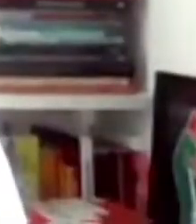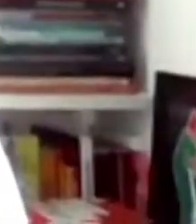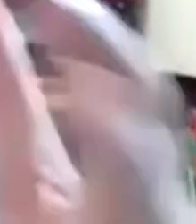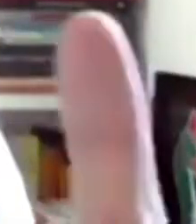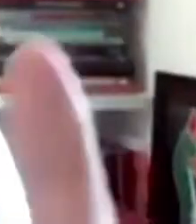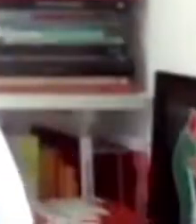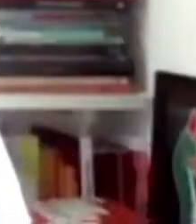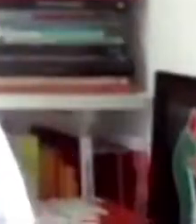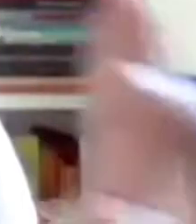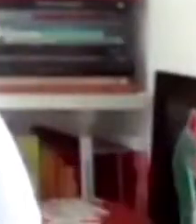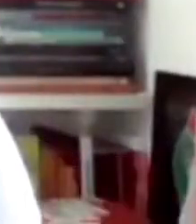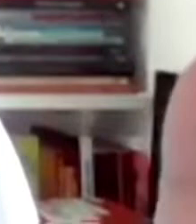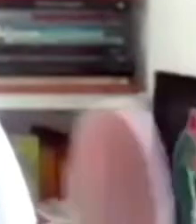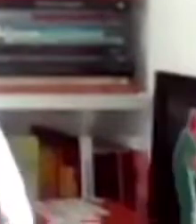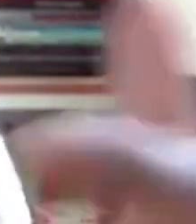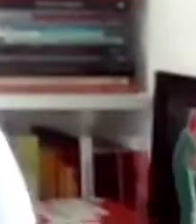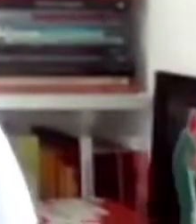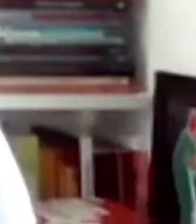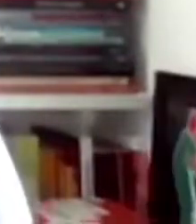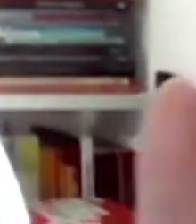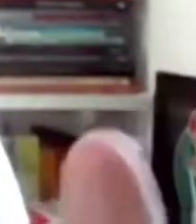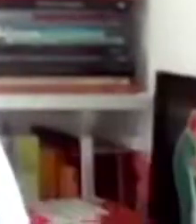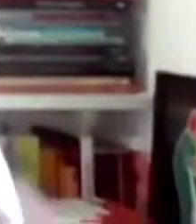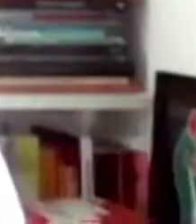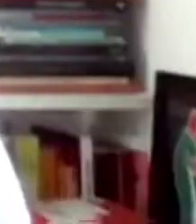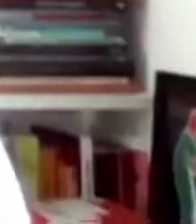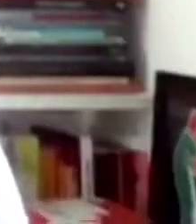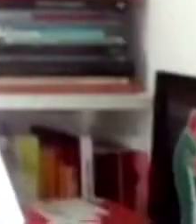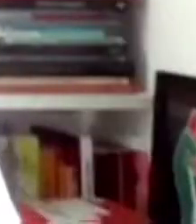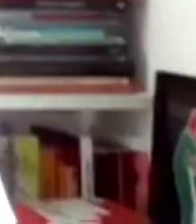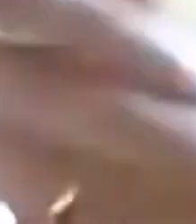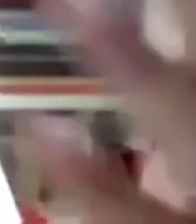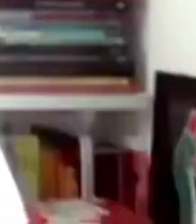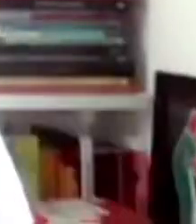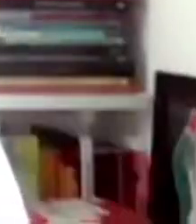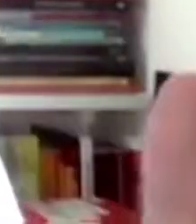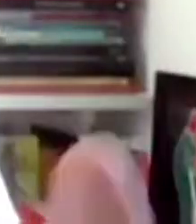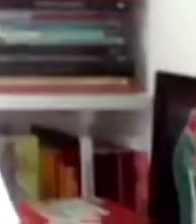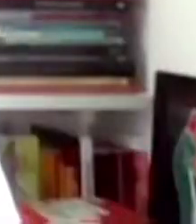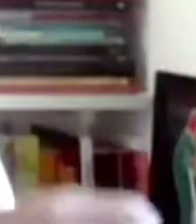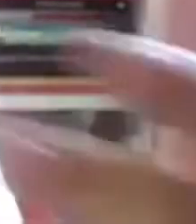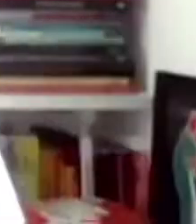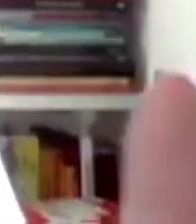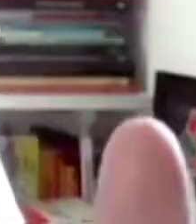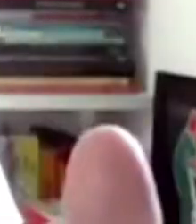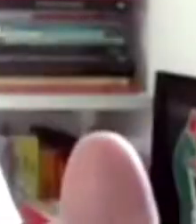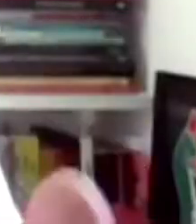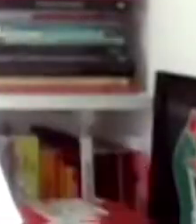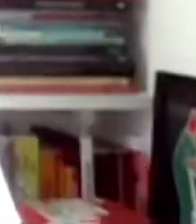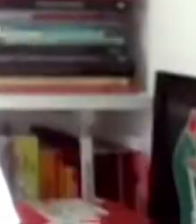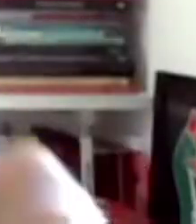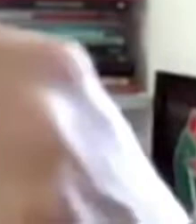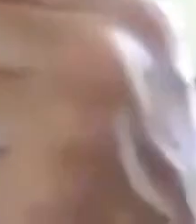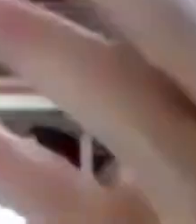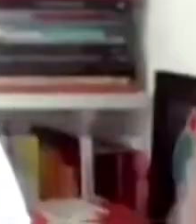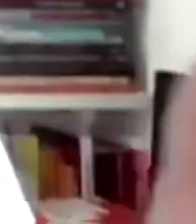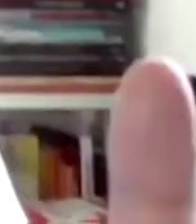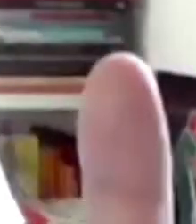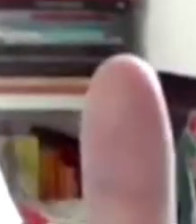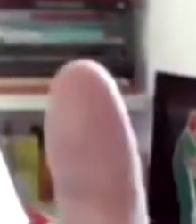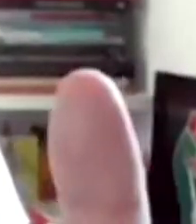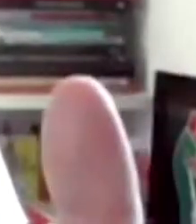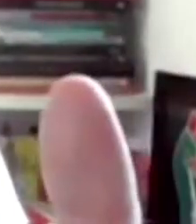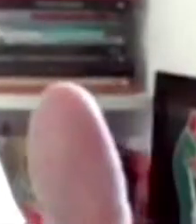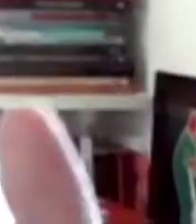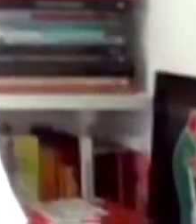forte isso, de que é uma transformação do cargo que está sendo pleiteado, isso é inconstitucional, fere a súmula vinculante número 43 do STF,